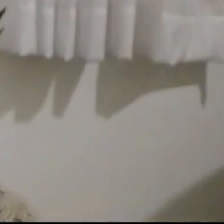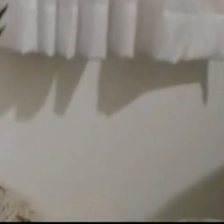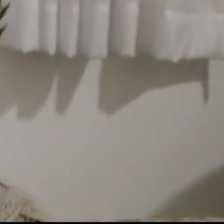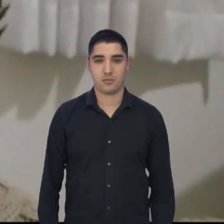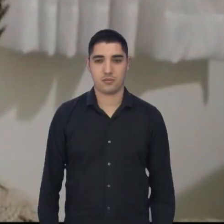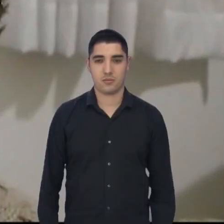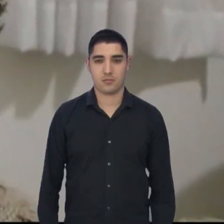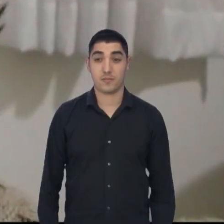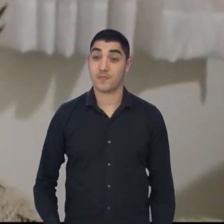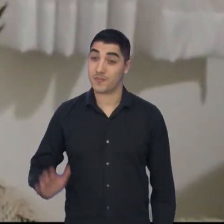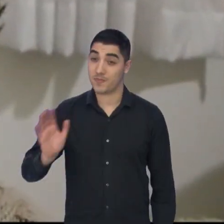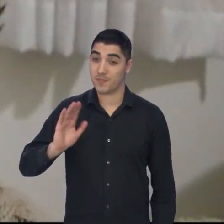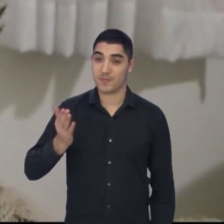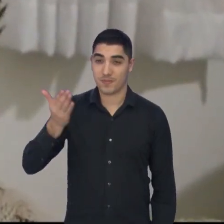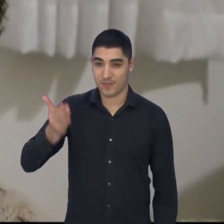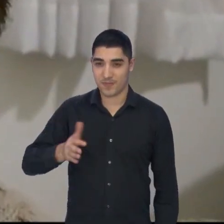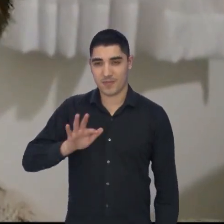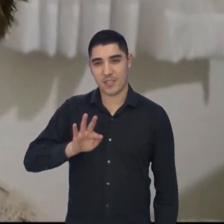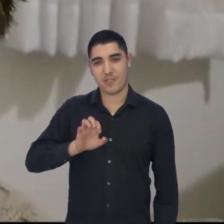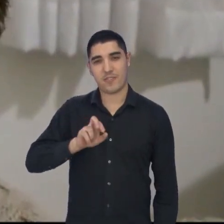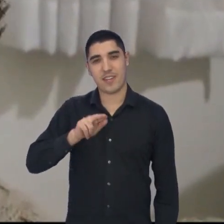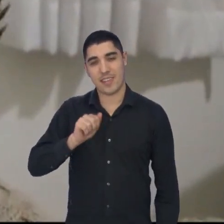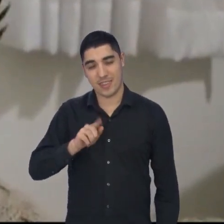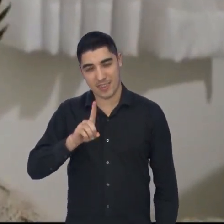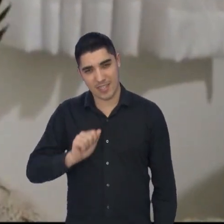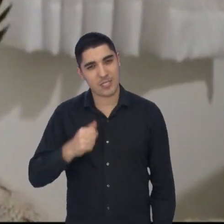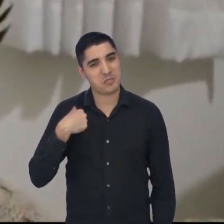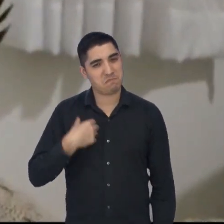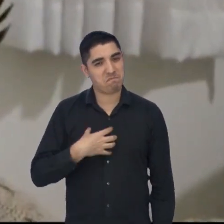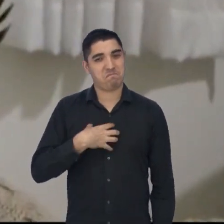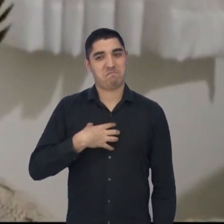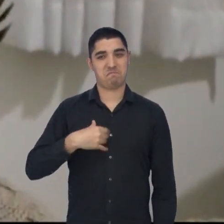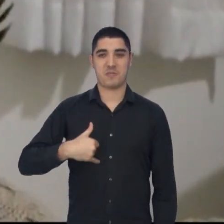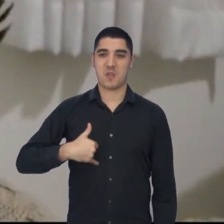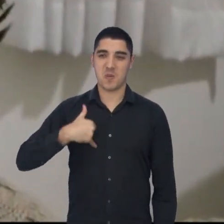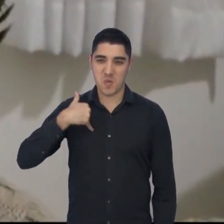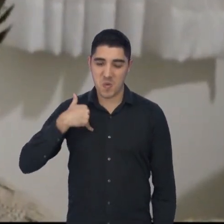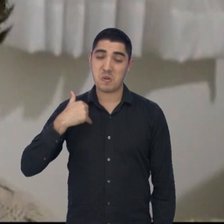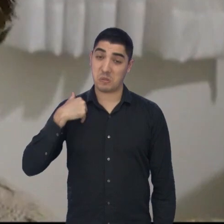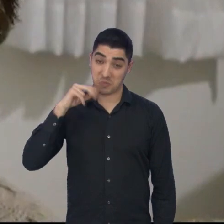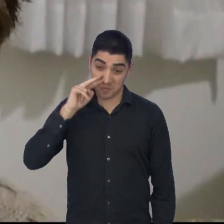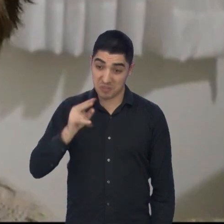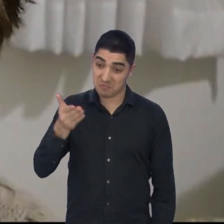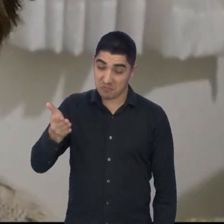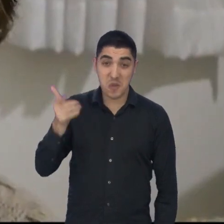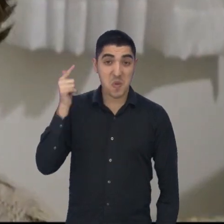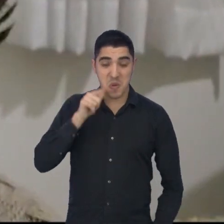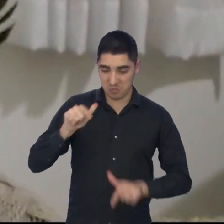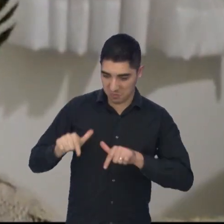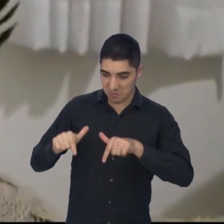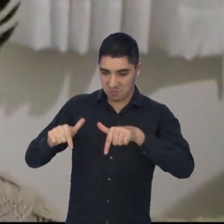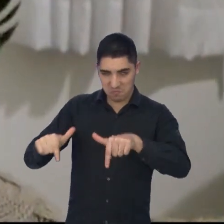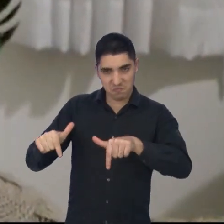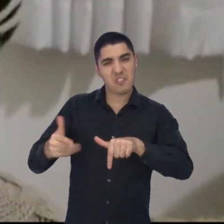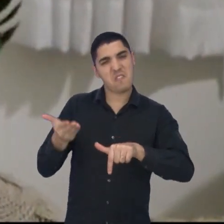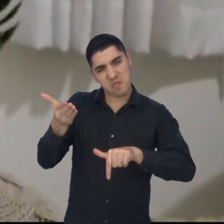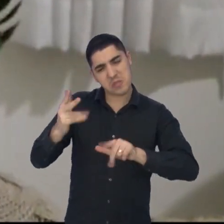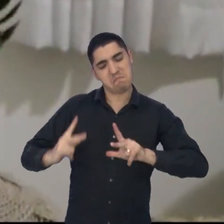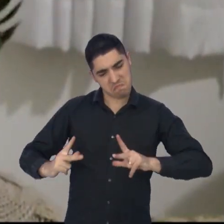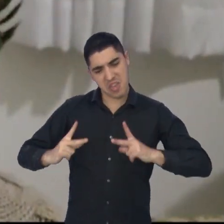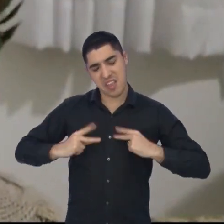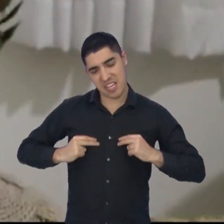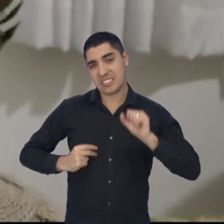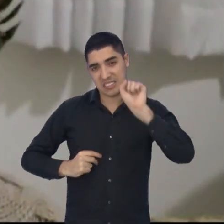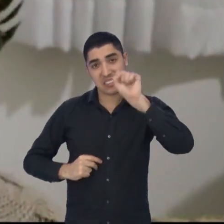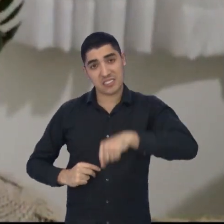Oi, Fernanda. É com muito orgulho que eu venho ver você receber essa merecida homenagem, porque eu